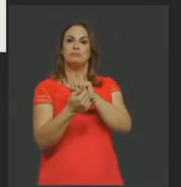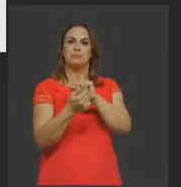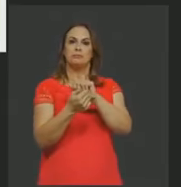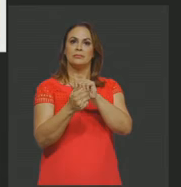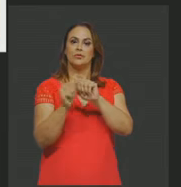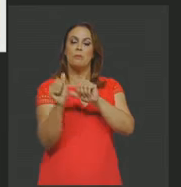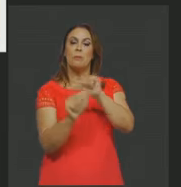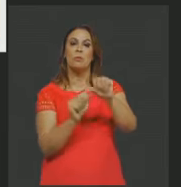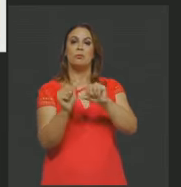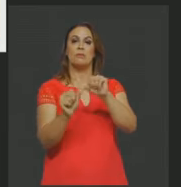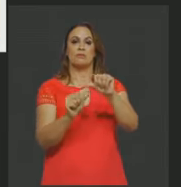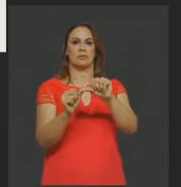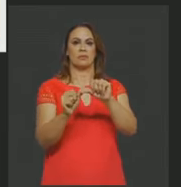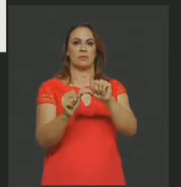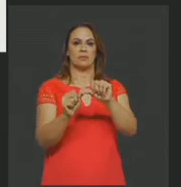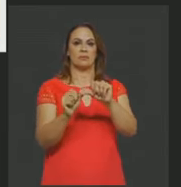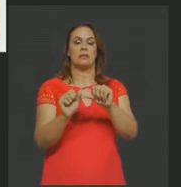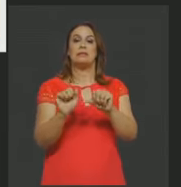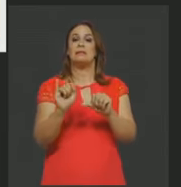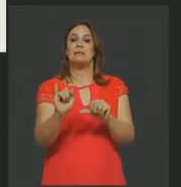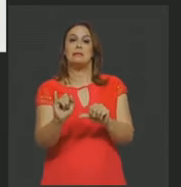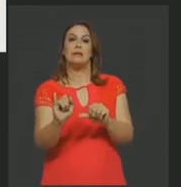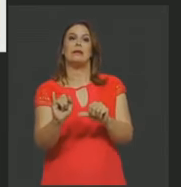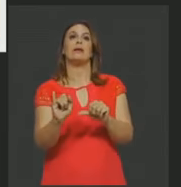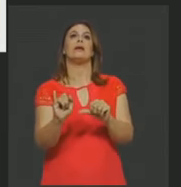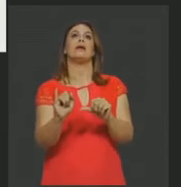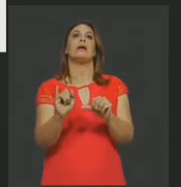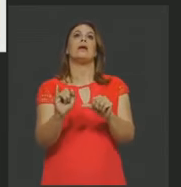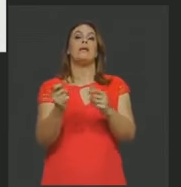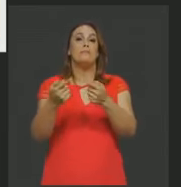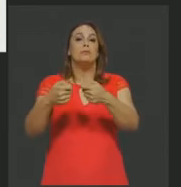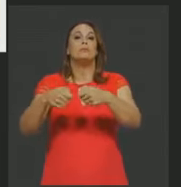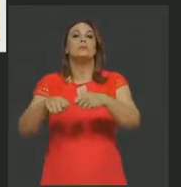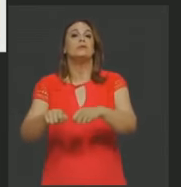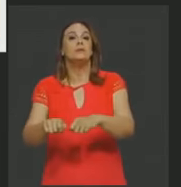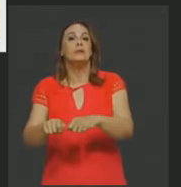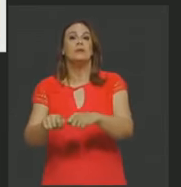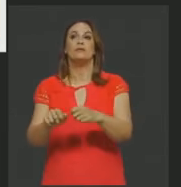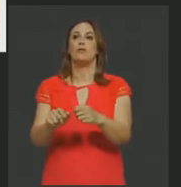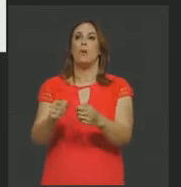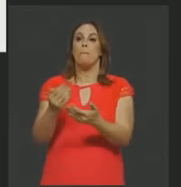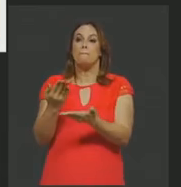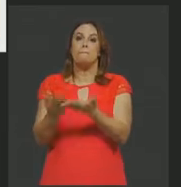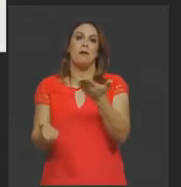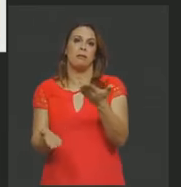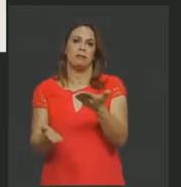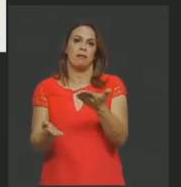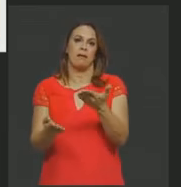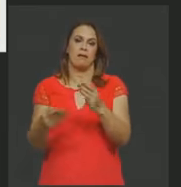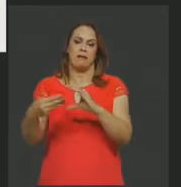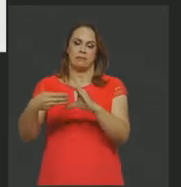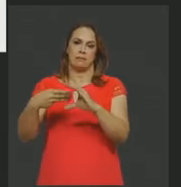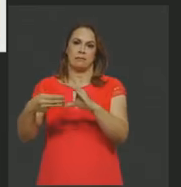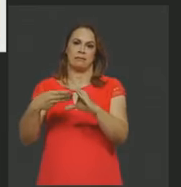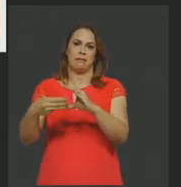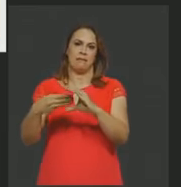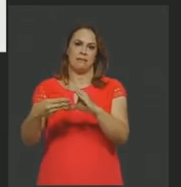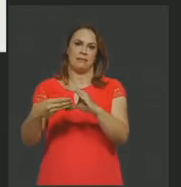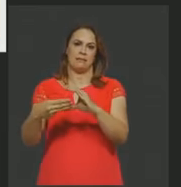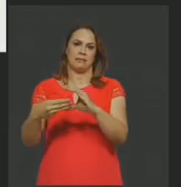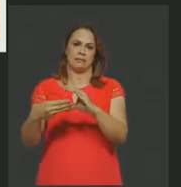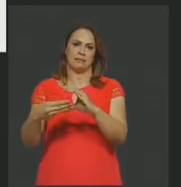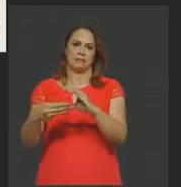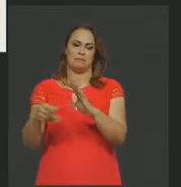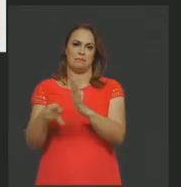e uma reconstrução óssea, e aí o dente vai caminhando, né? Para isso, eu tenho células ósseas importantes, olha,